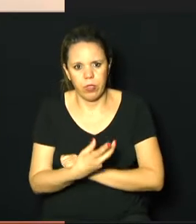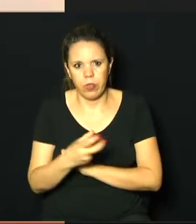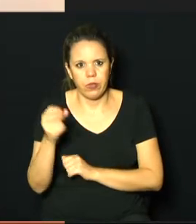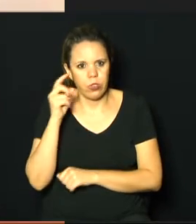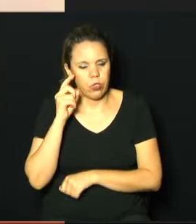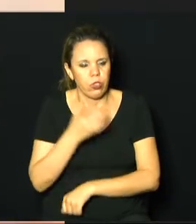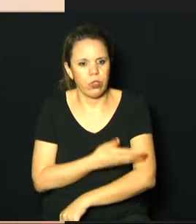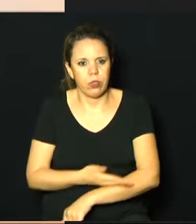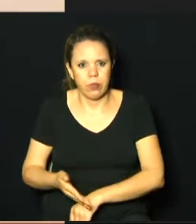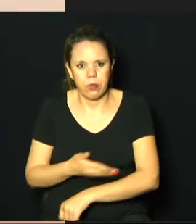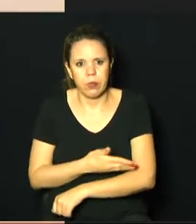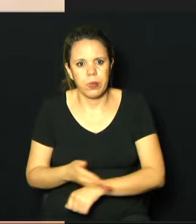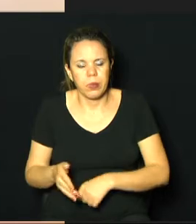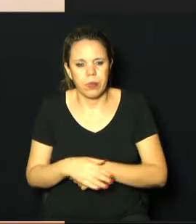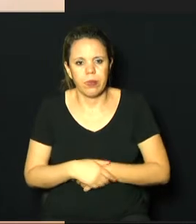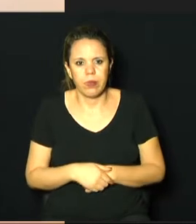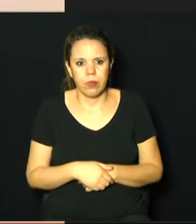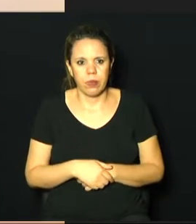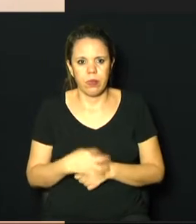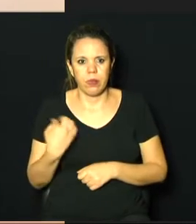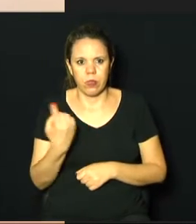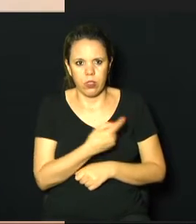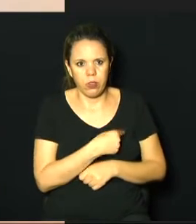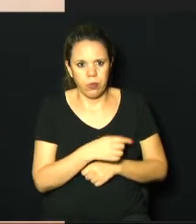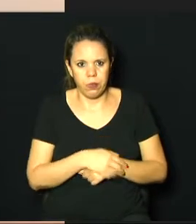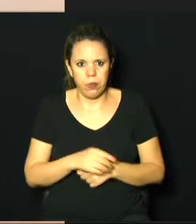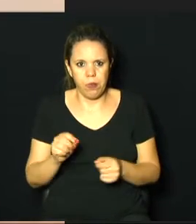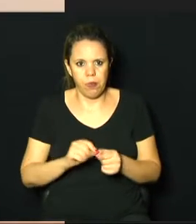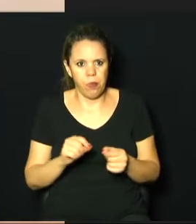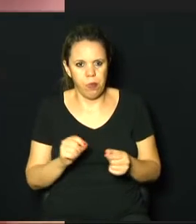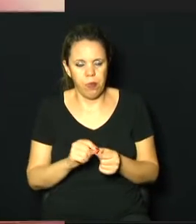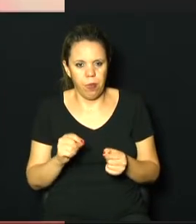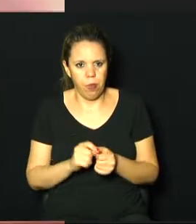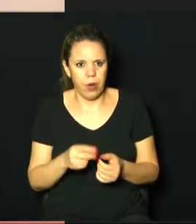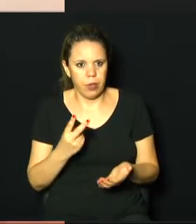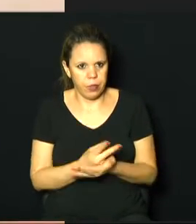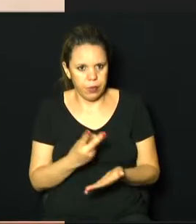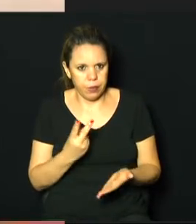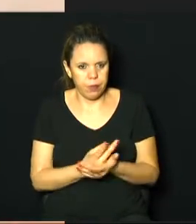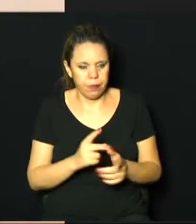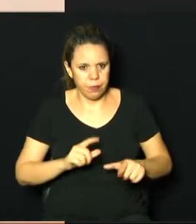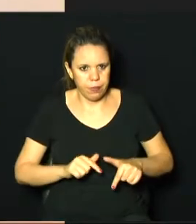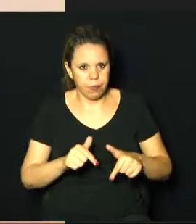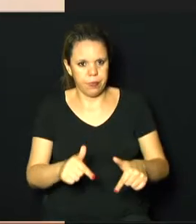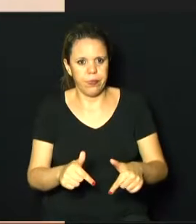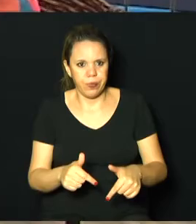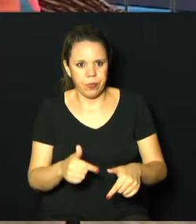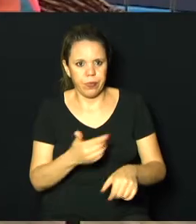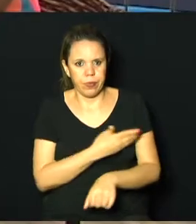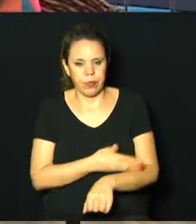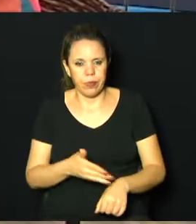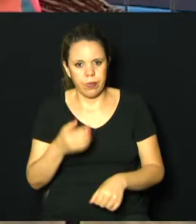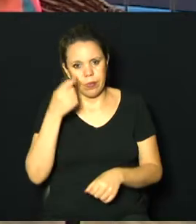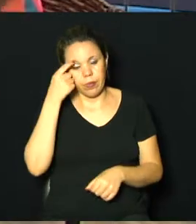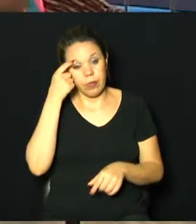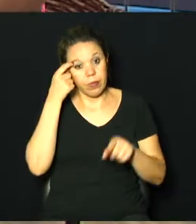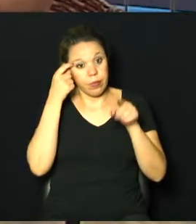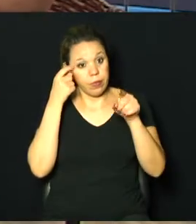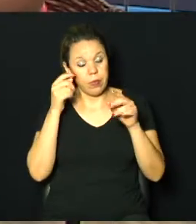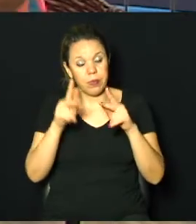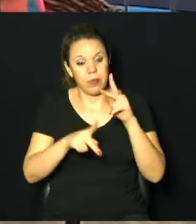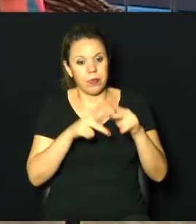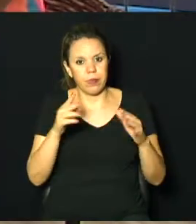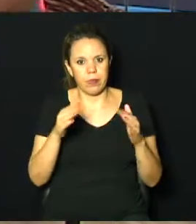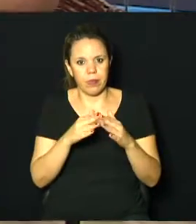repetitivo. 20 dias que nós fazemos uma sequência de ações, vira esse hábito. Então, você que está em